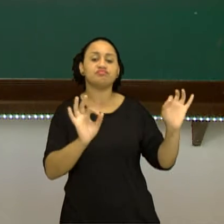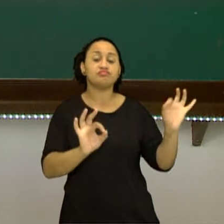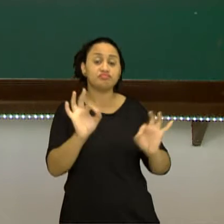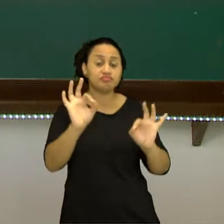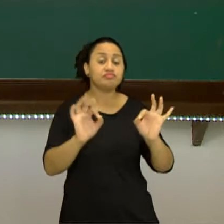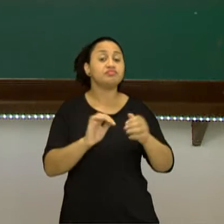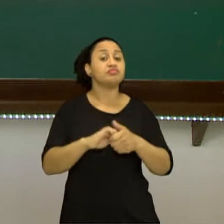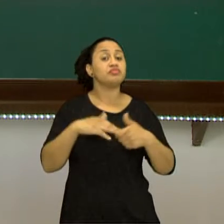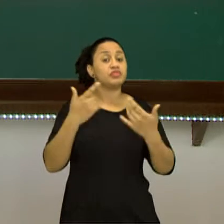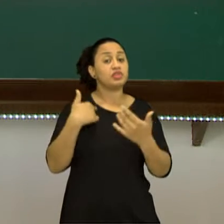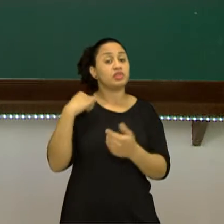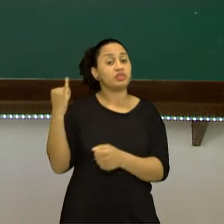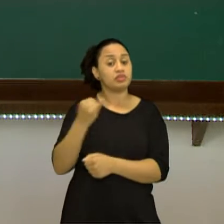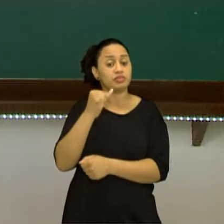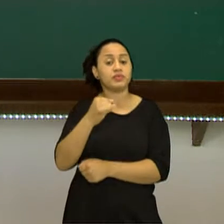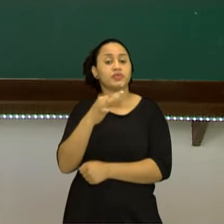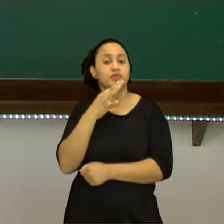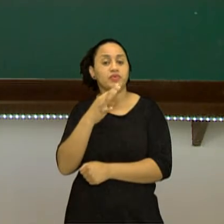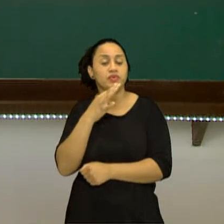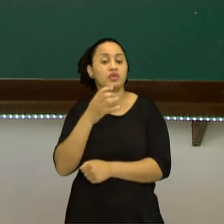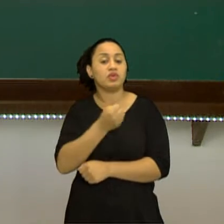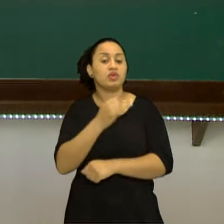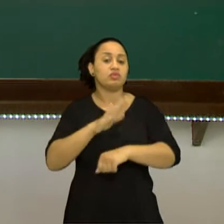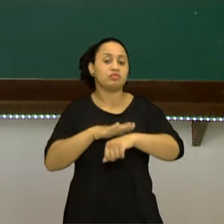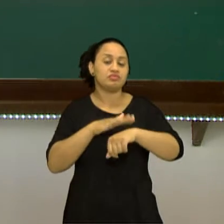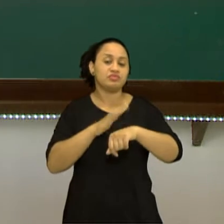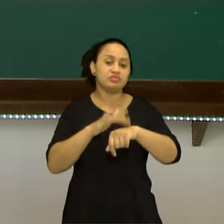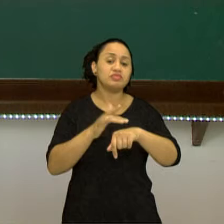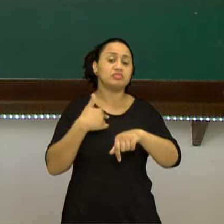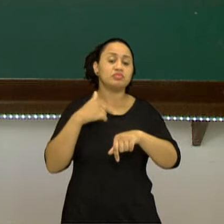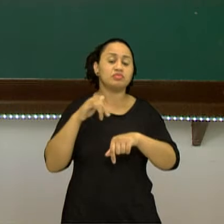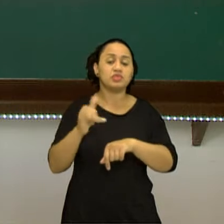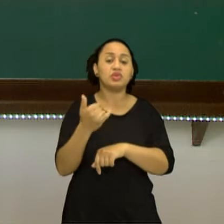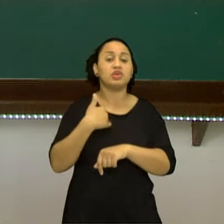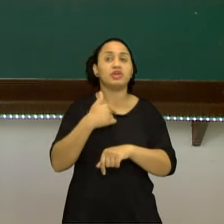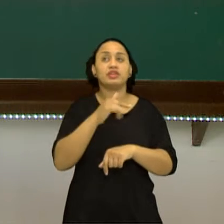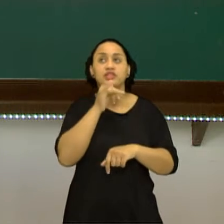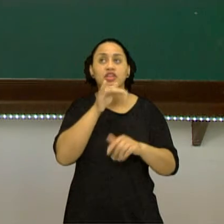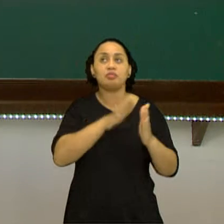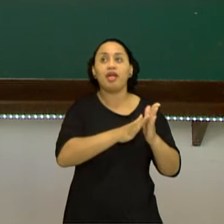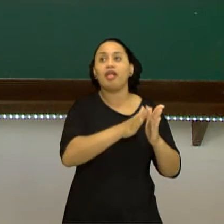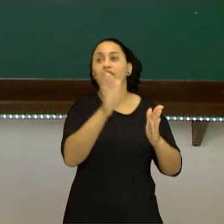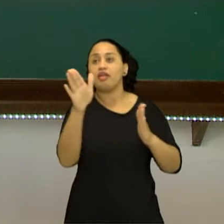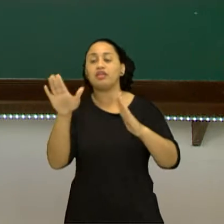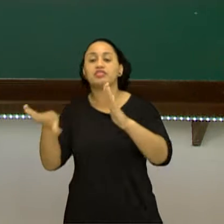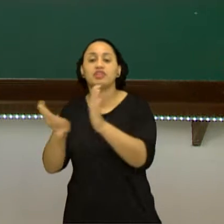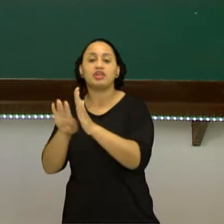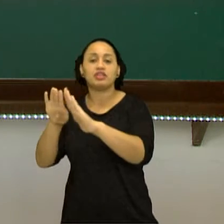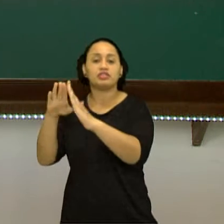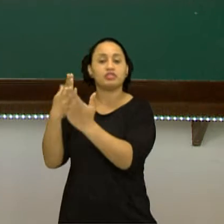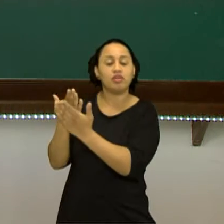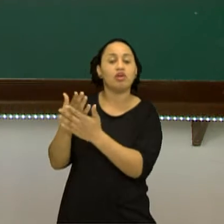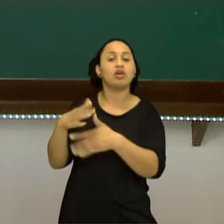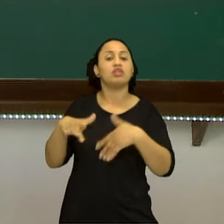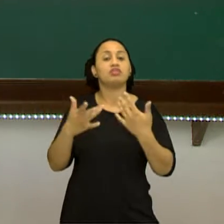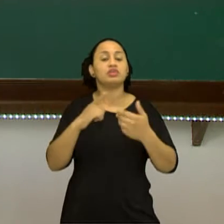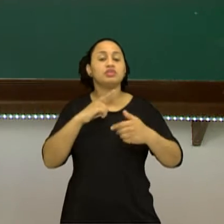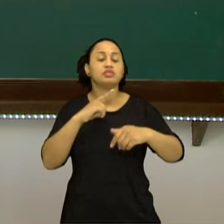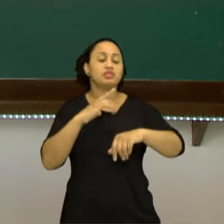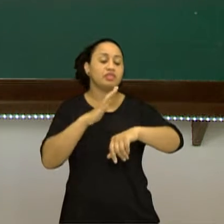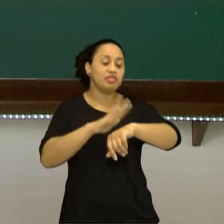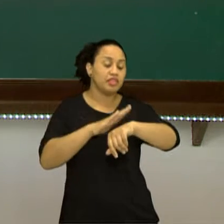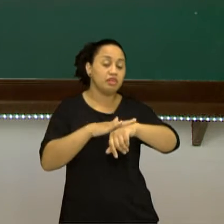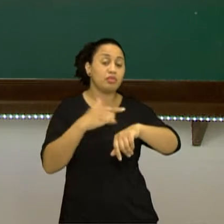a gente conheça, né, quanto tempo a gente gasta, por exemplo, para se deslocar até a escola, quanto tempo eu preciso, né, para me arrumar para ir